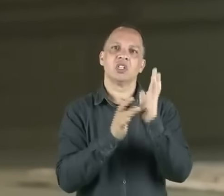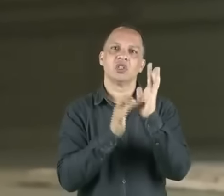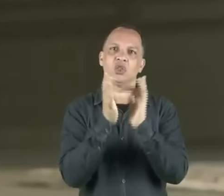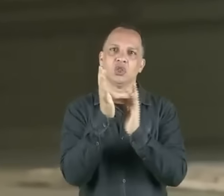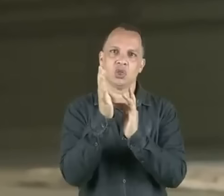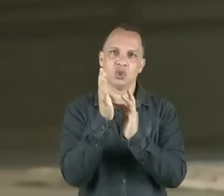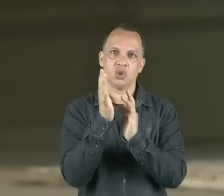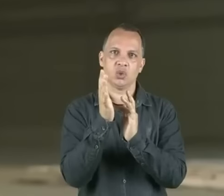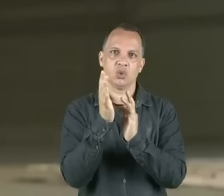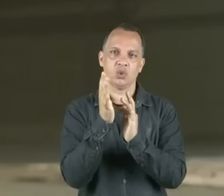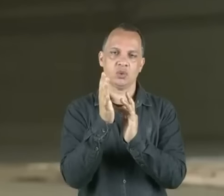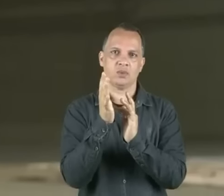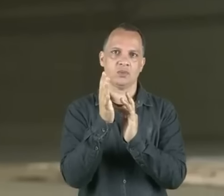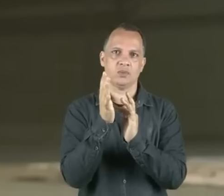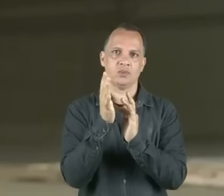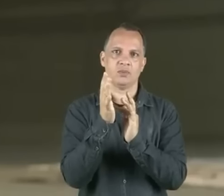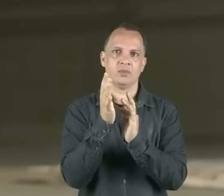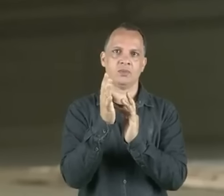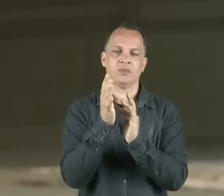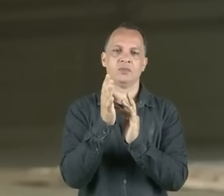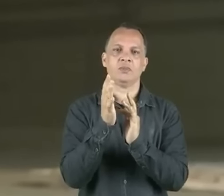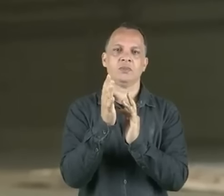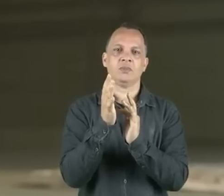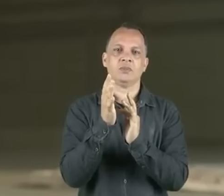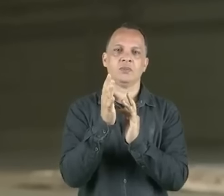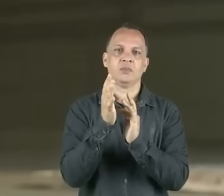coloca o sangue de Jesus e nos olha